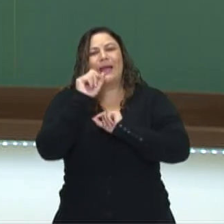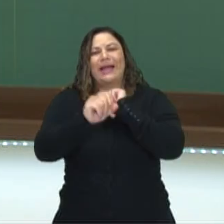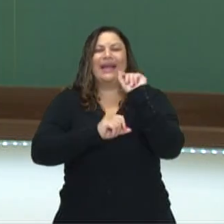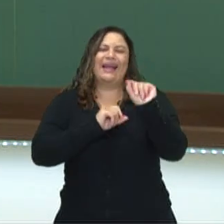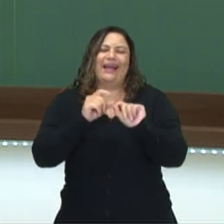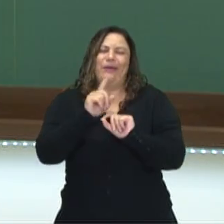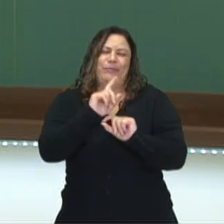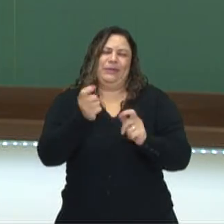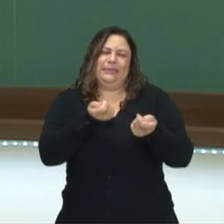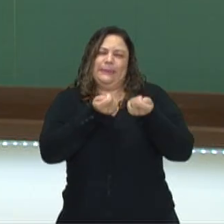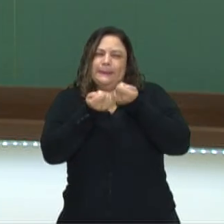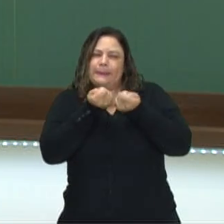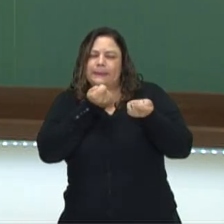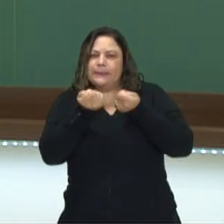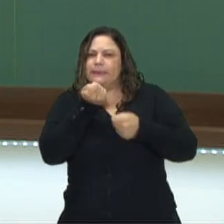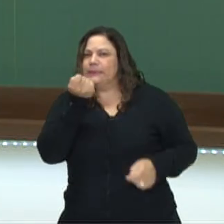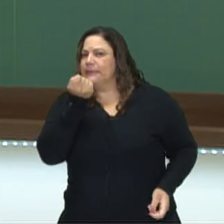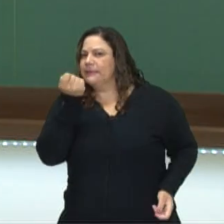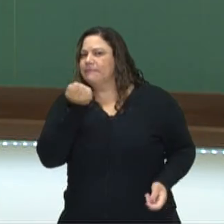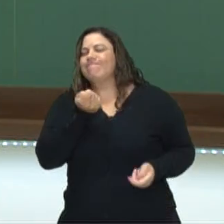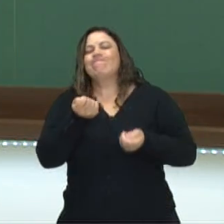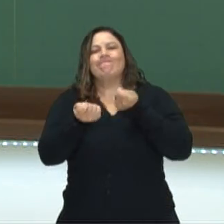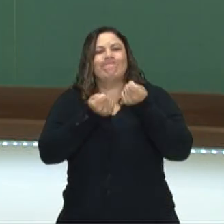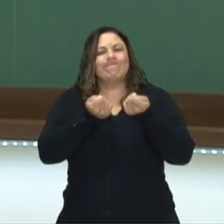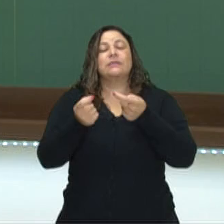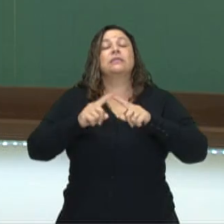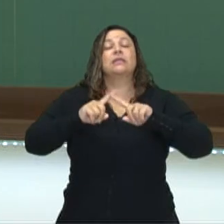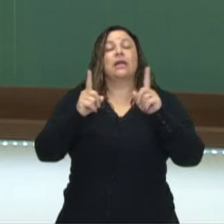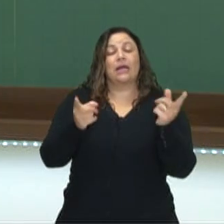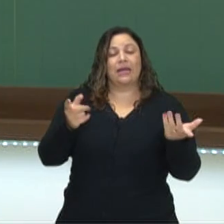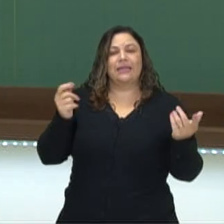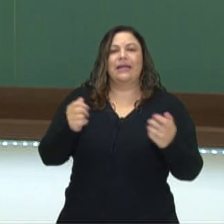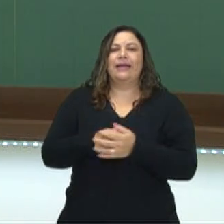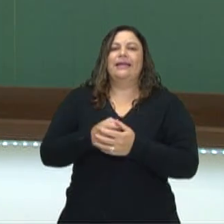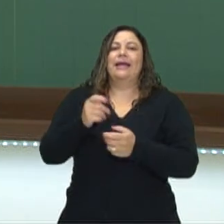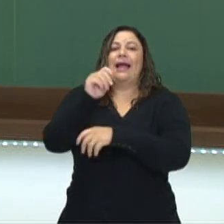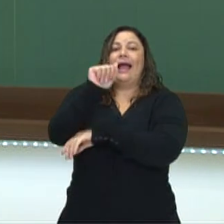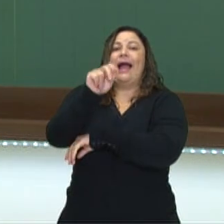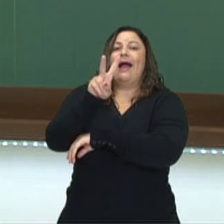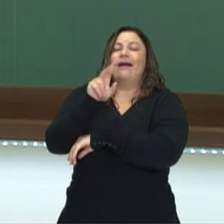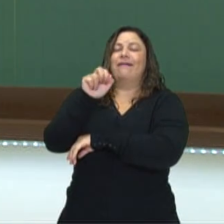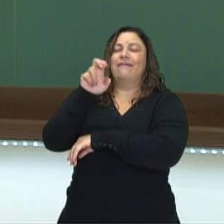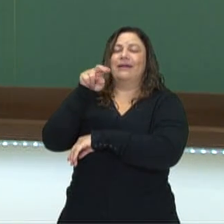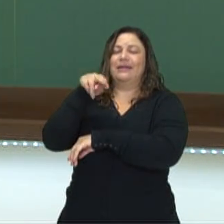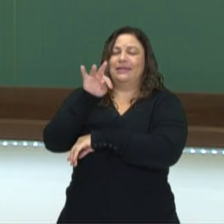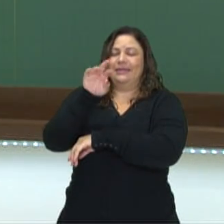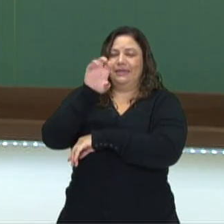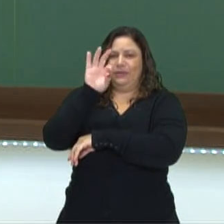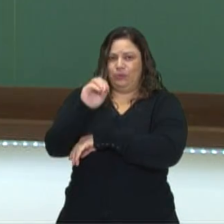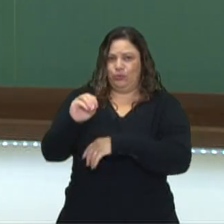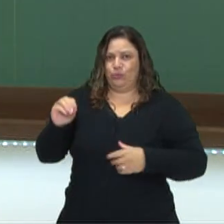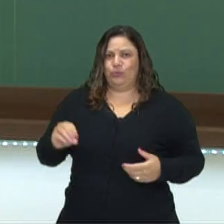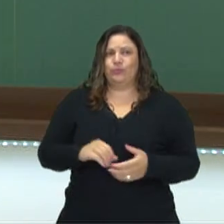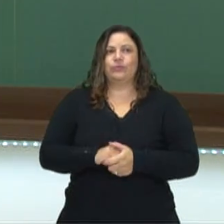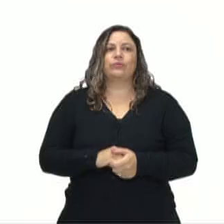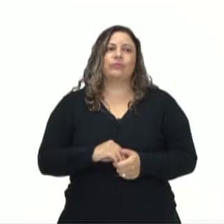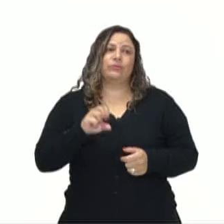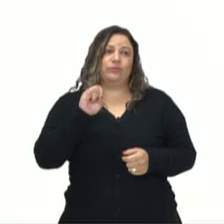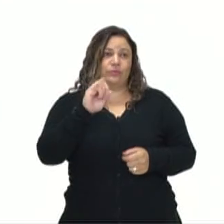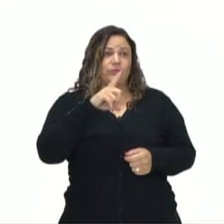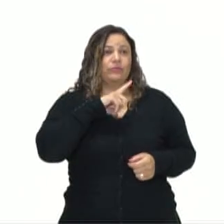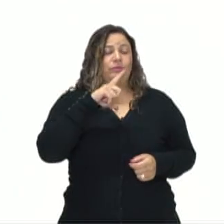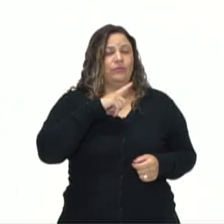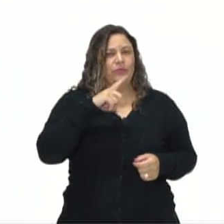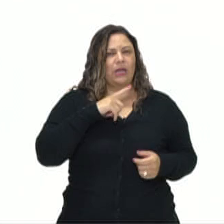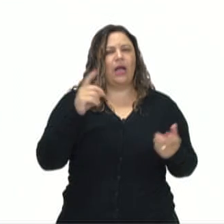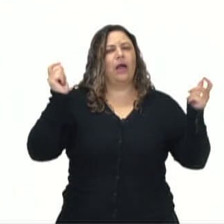nada generosa, pelo contrário, aí eu tenho o vício da avareza. Se eu tenho temperança, ou seja,